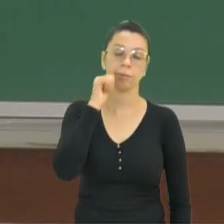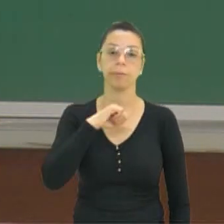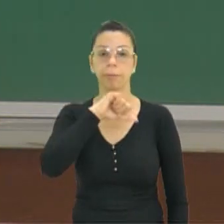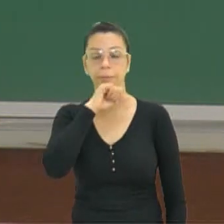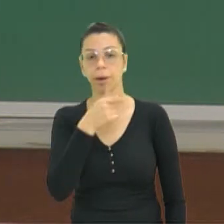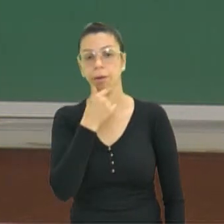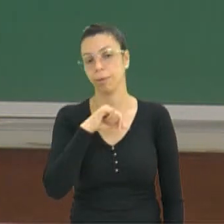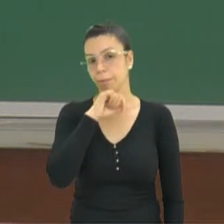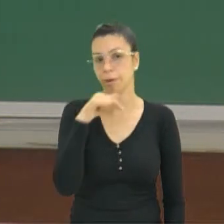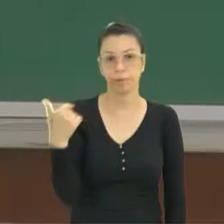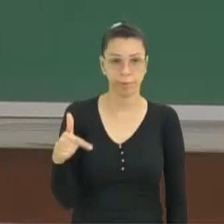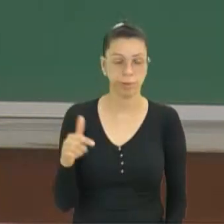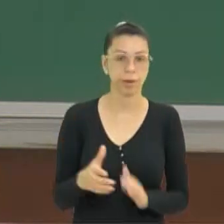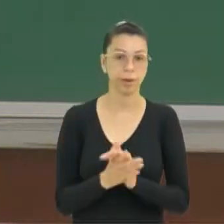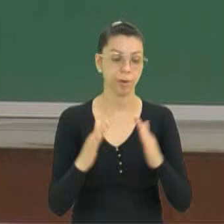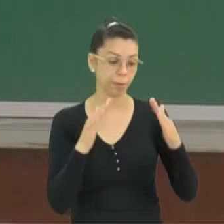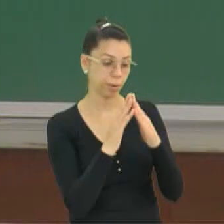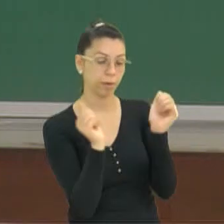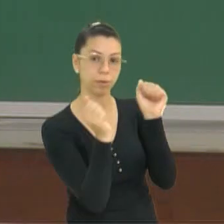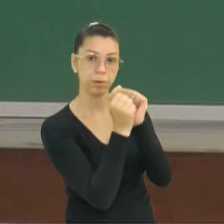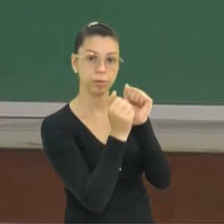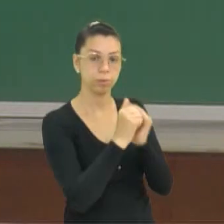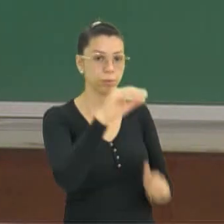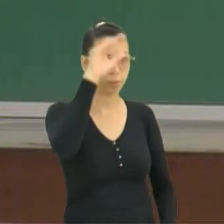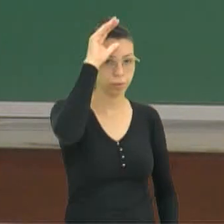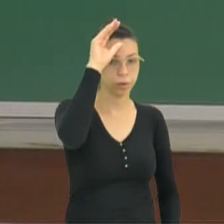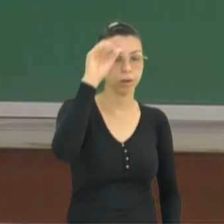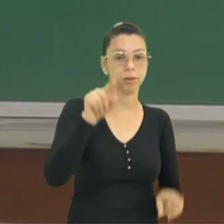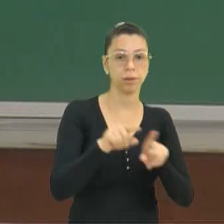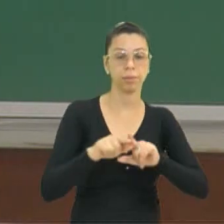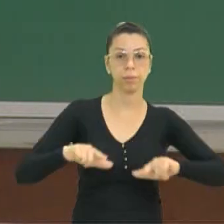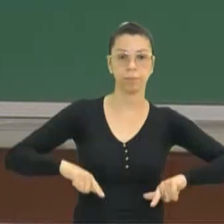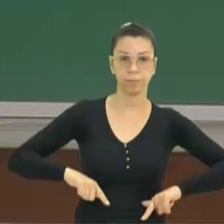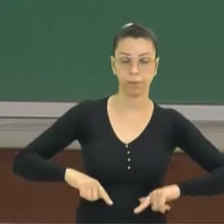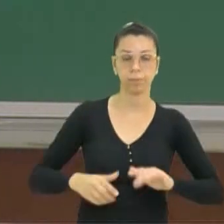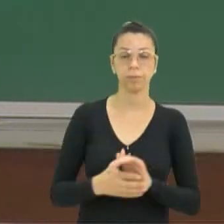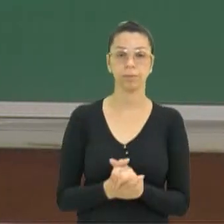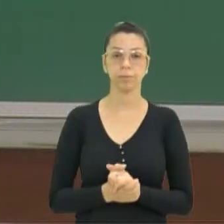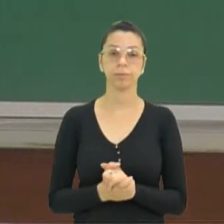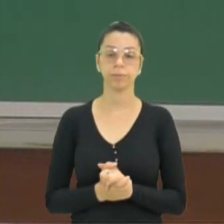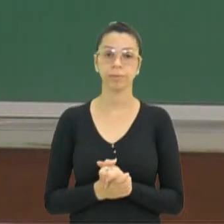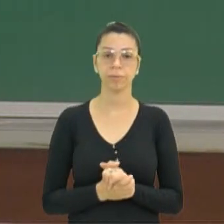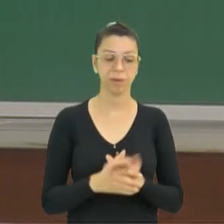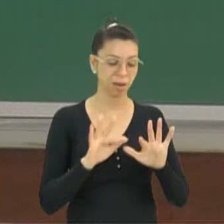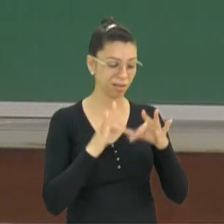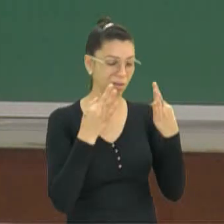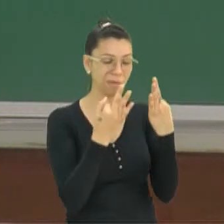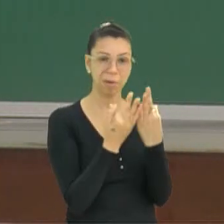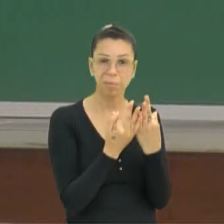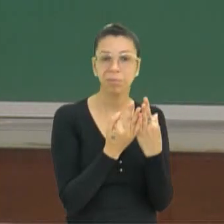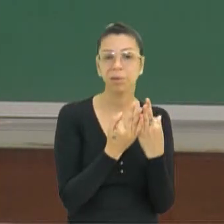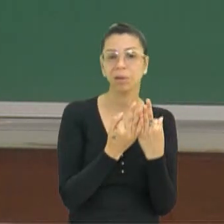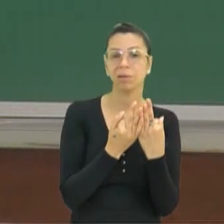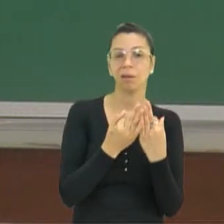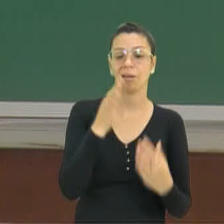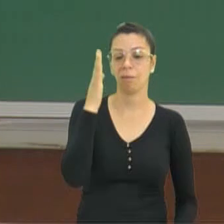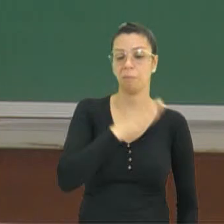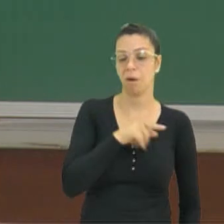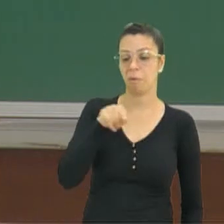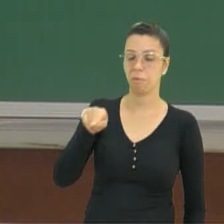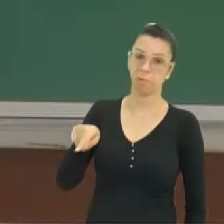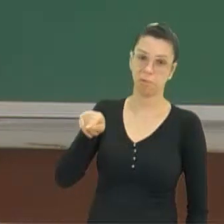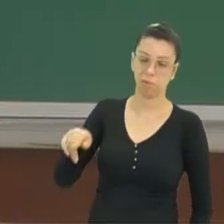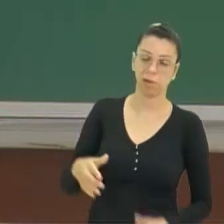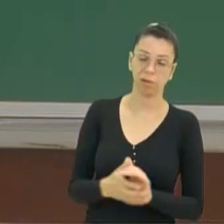sua tia Mrs. Reed, tá? E os seus primos. Sendo que essa família sempre maltratava muito ela. Cansada de